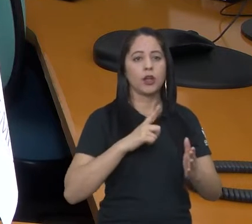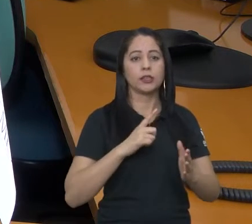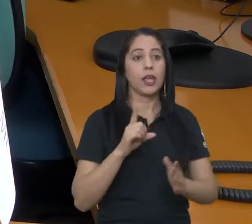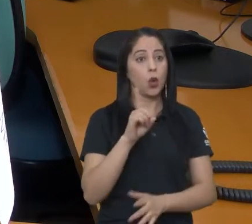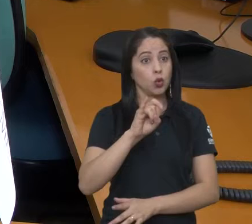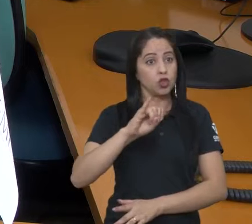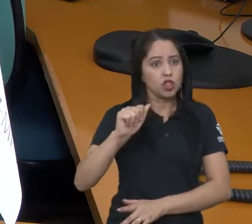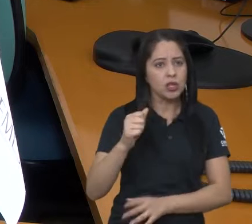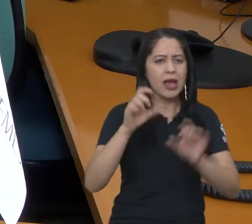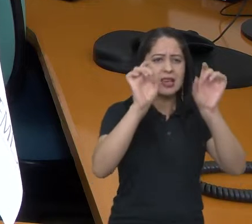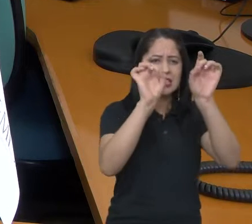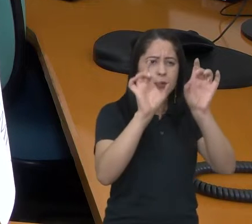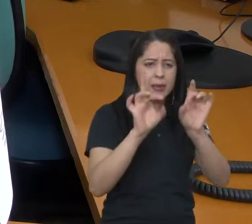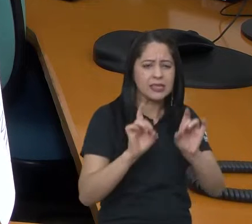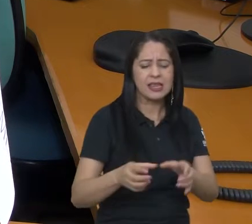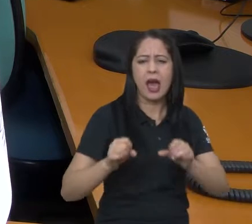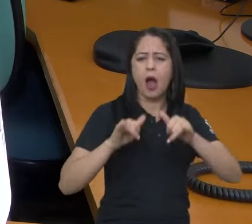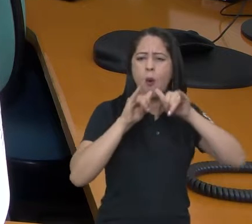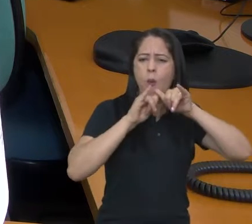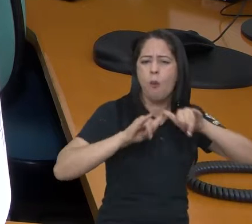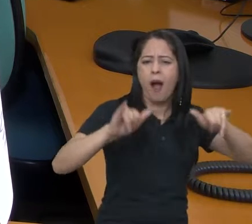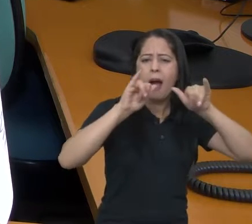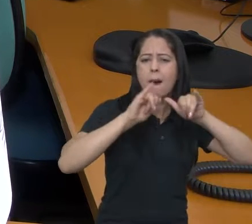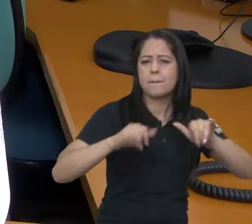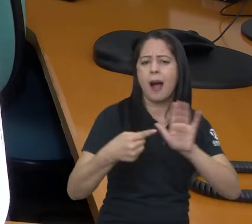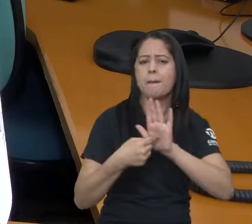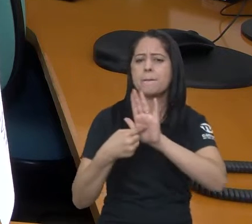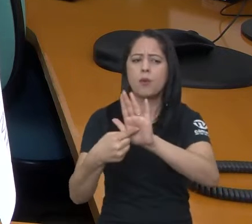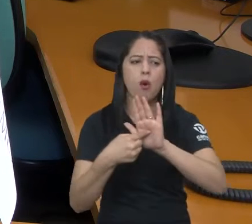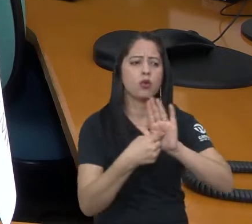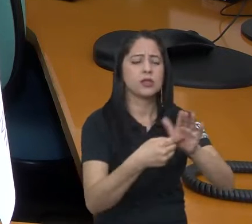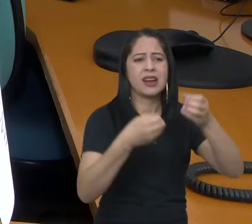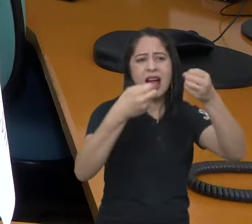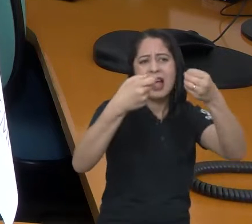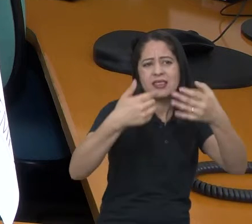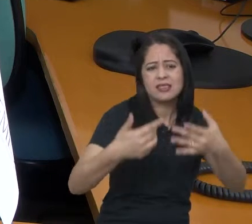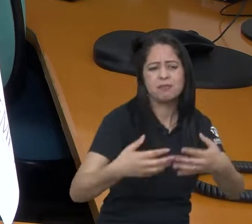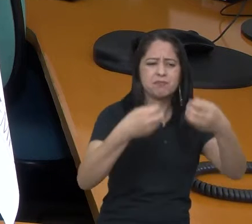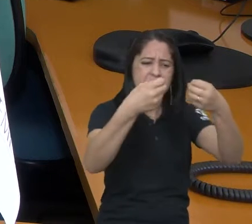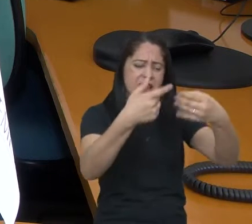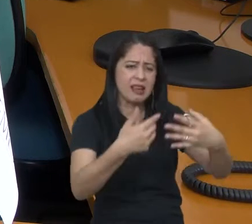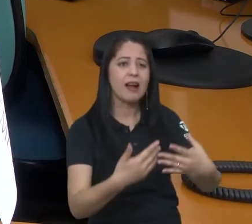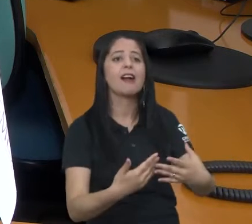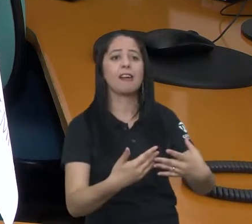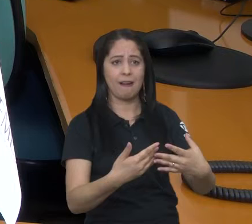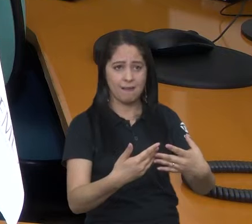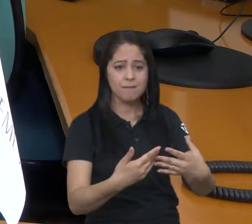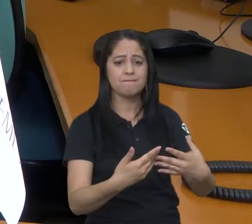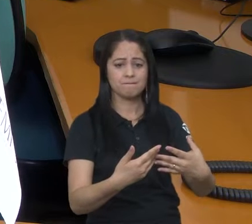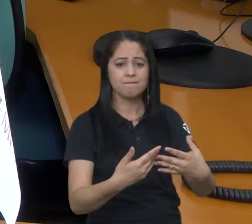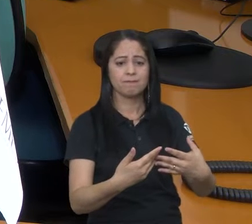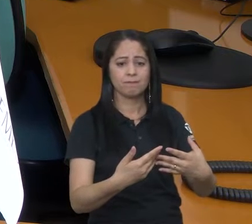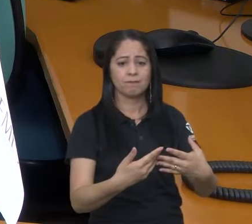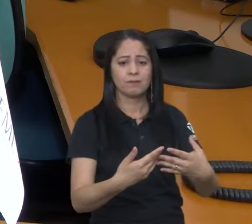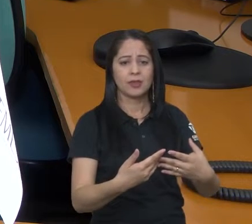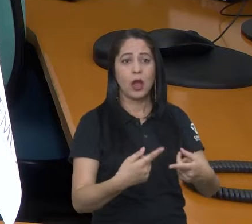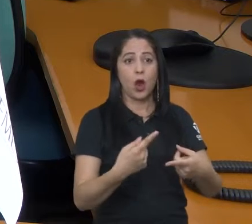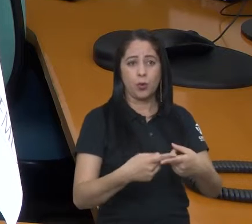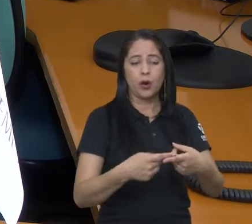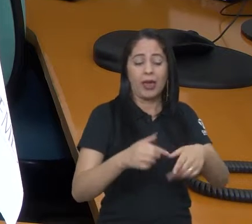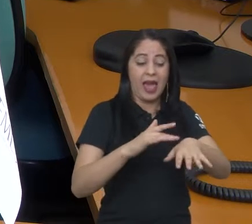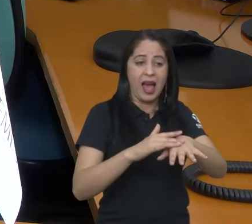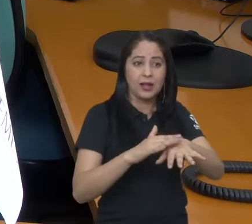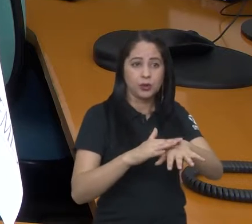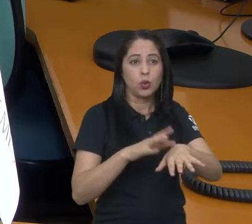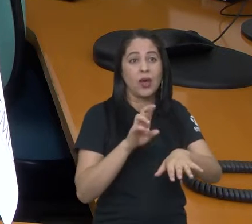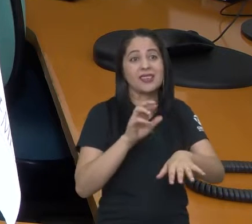com bastante divulgação, com esclarecimento à população, né? A gente tem um rol de doenças mais